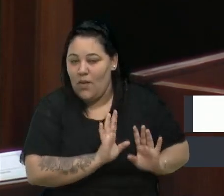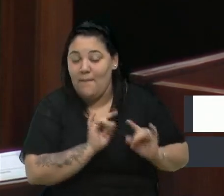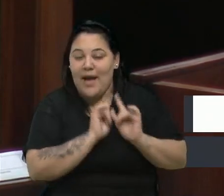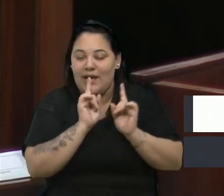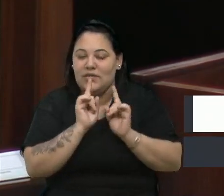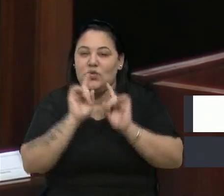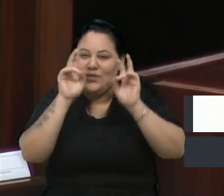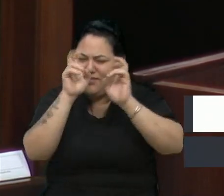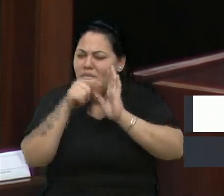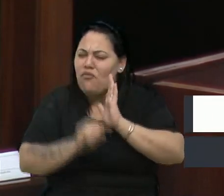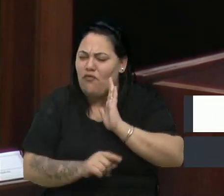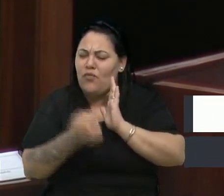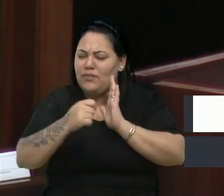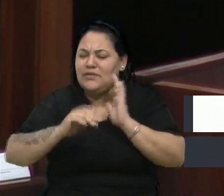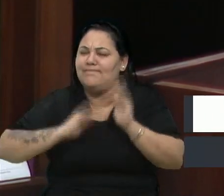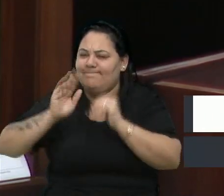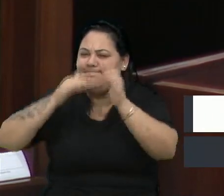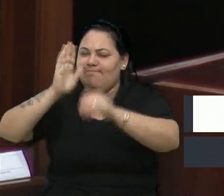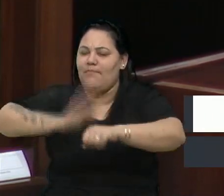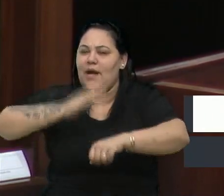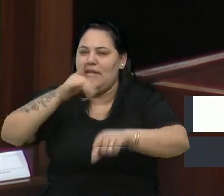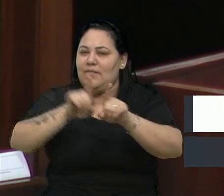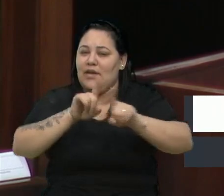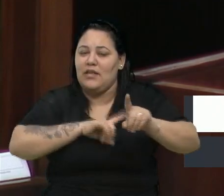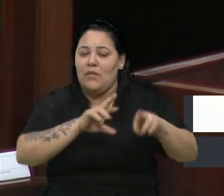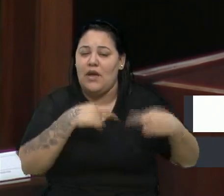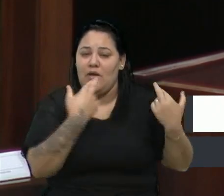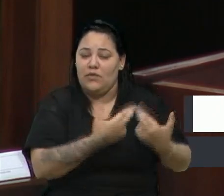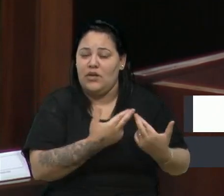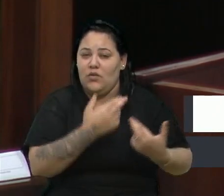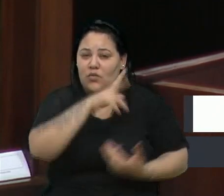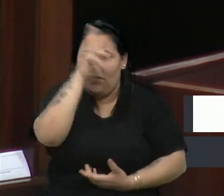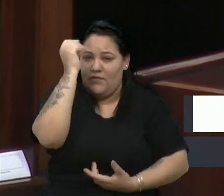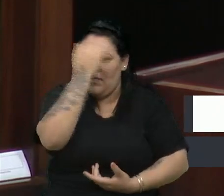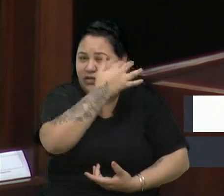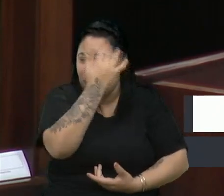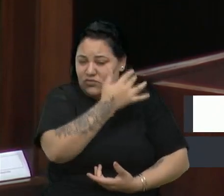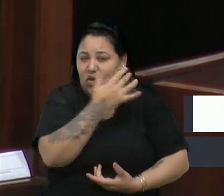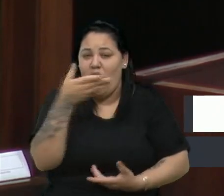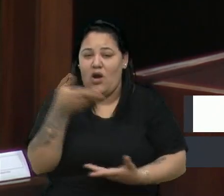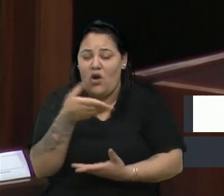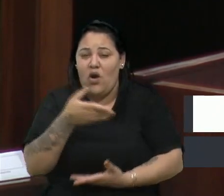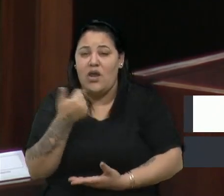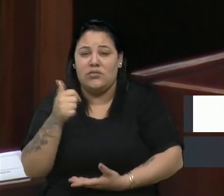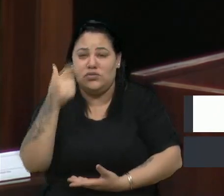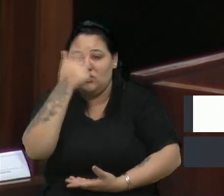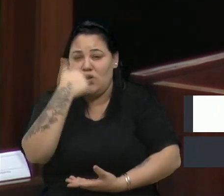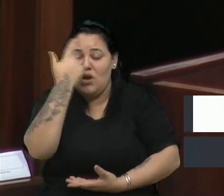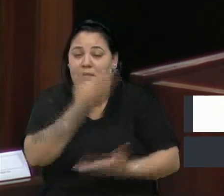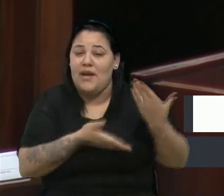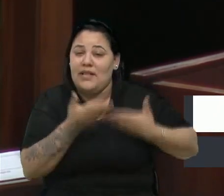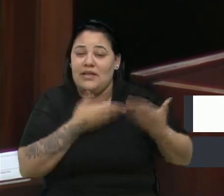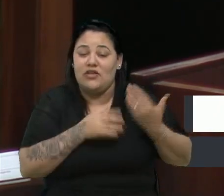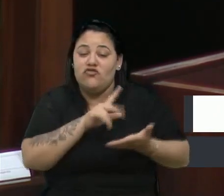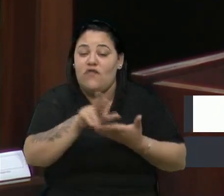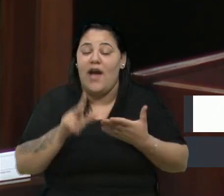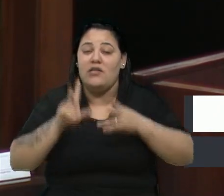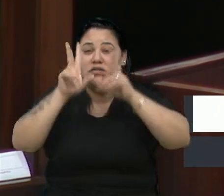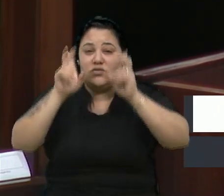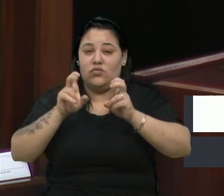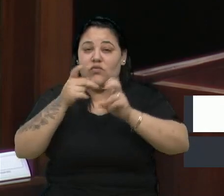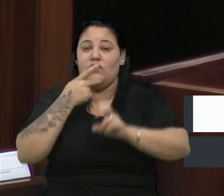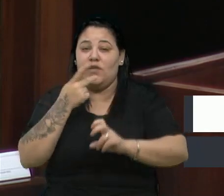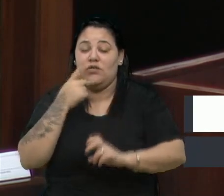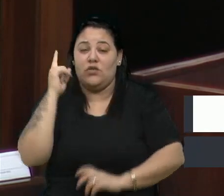anunciar aqui que eu tenho uma reunião com o prefeito agora às 11 horas para tratar de outros assuntos e desse também, dizendo que o nosso mandato